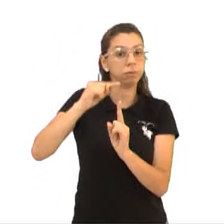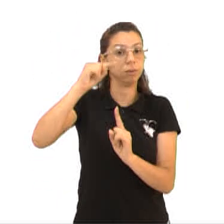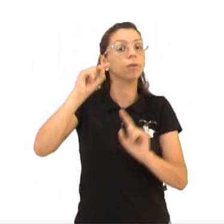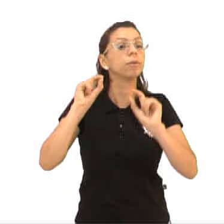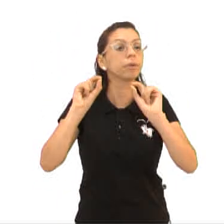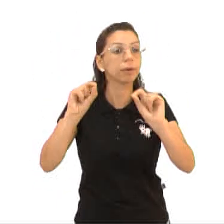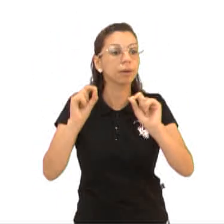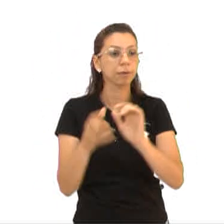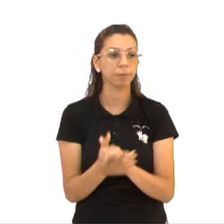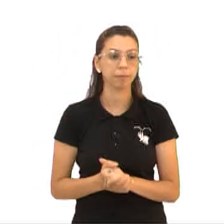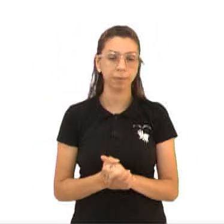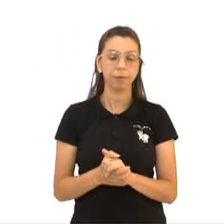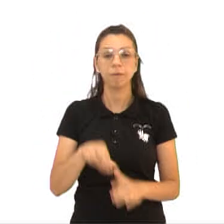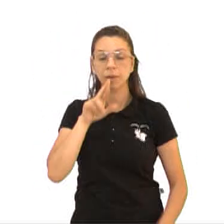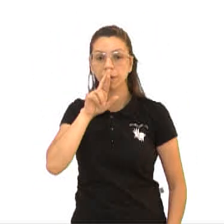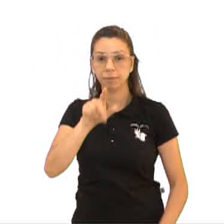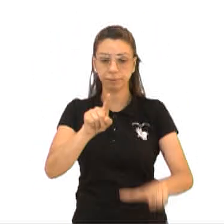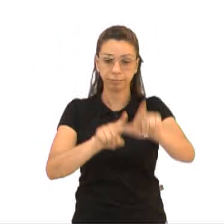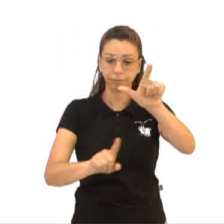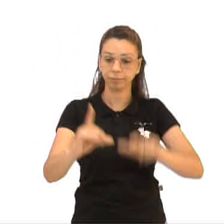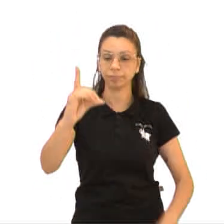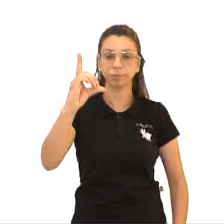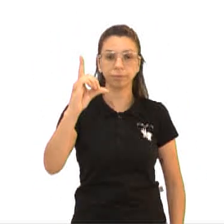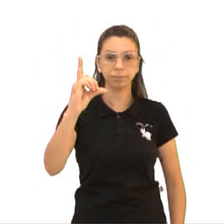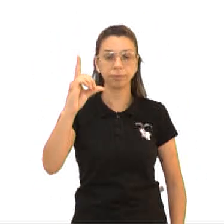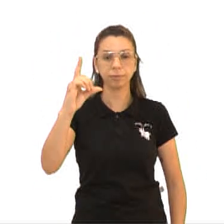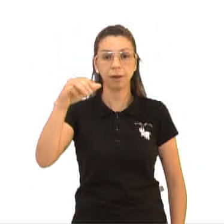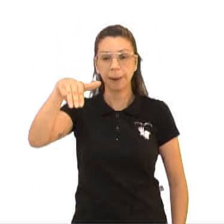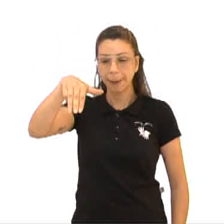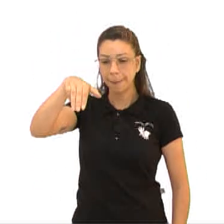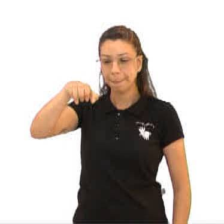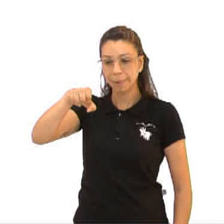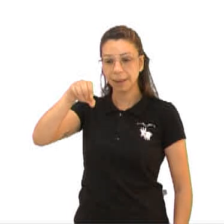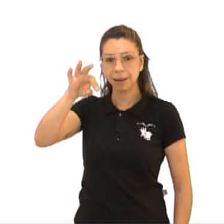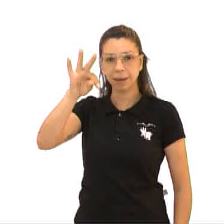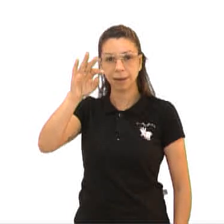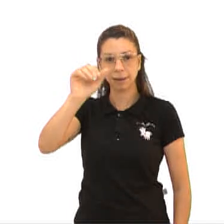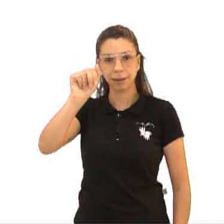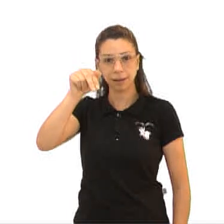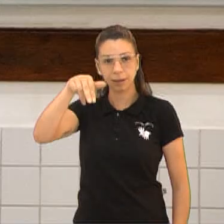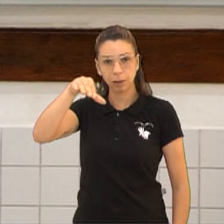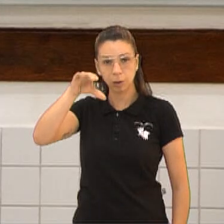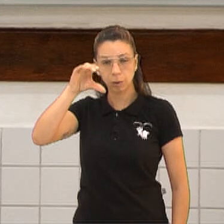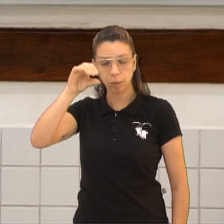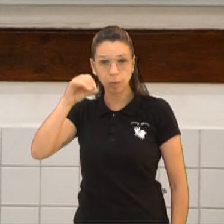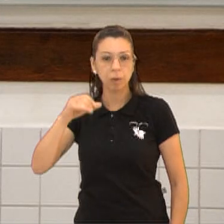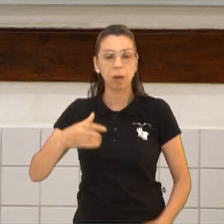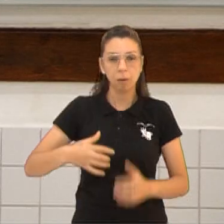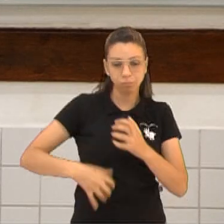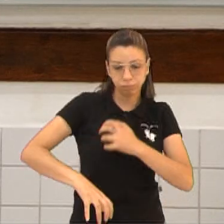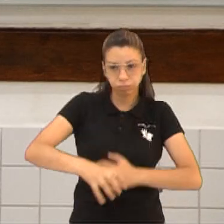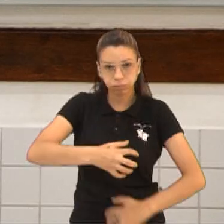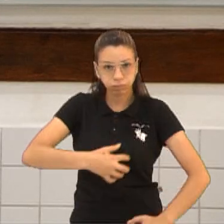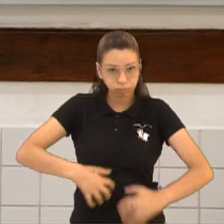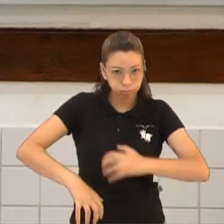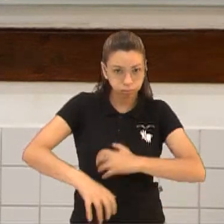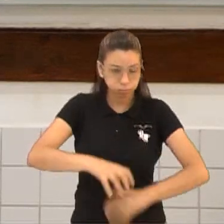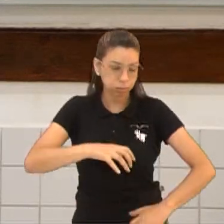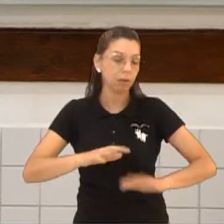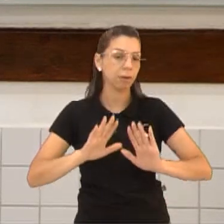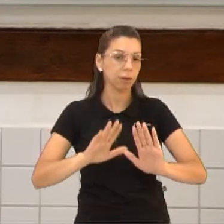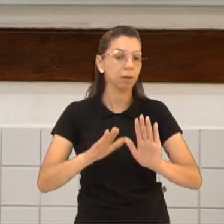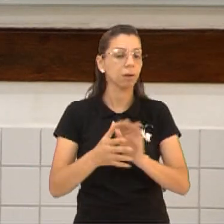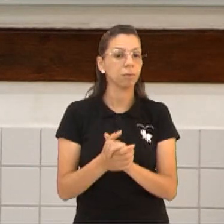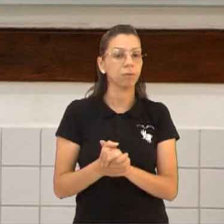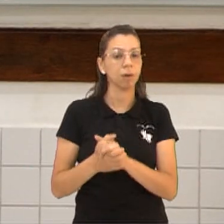marcou? Se você marcou a alternativa D, metano, durante o processo de digestão, você acertou. E o metano, né,